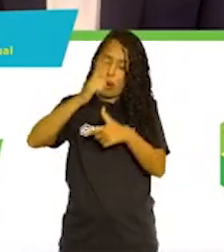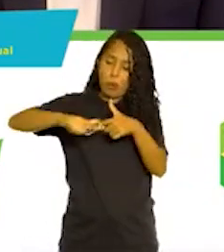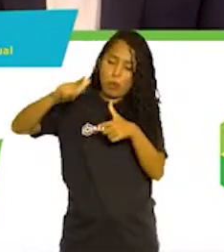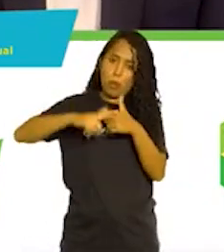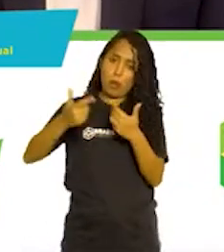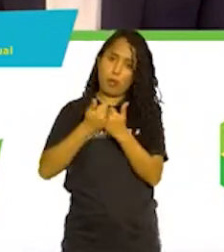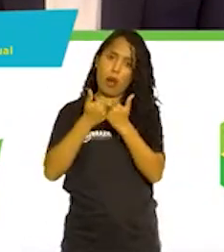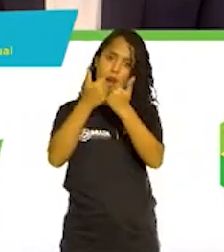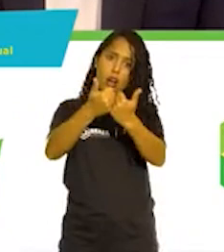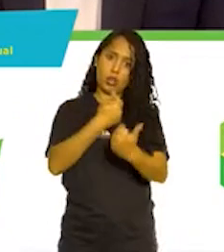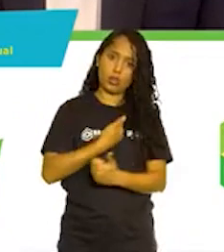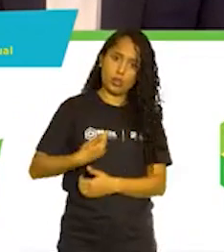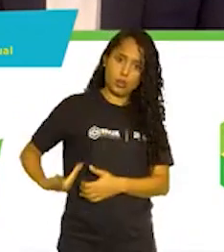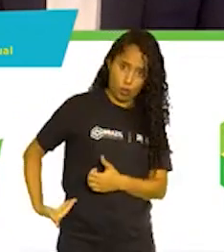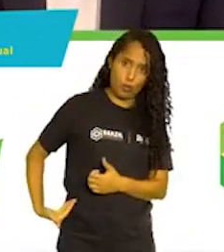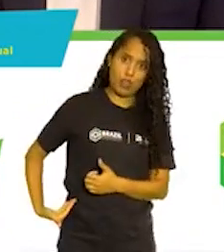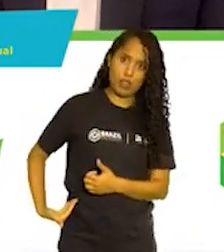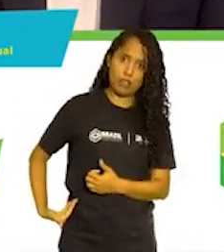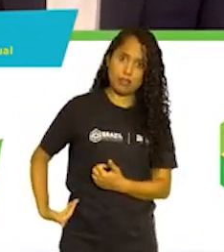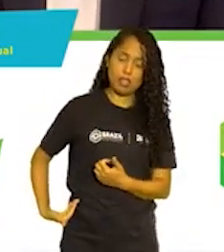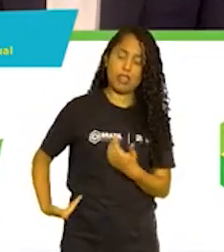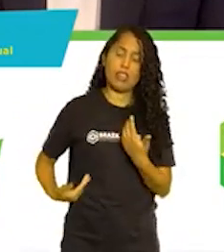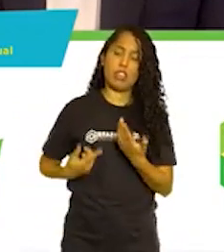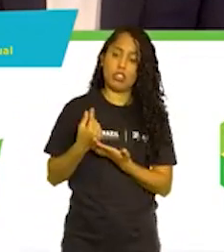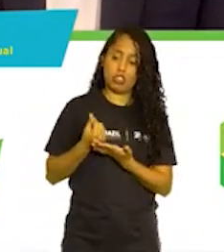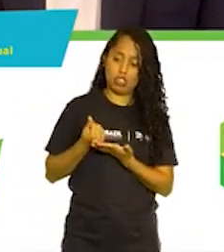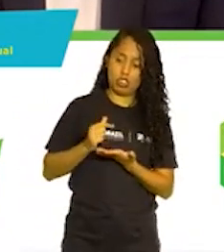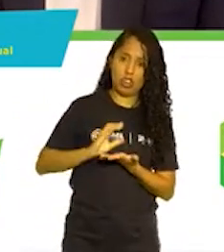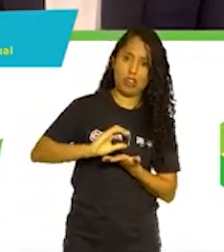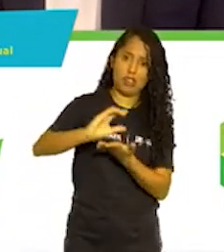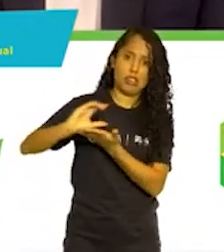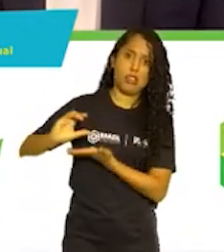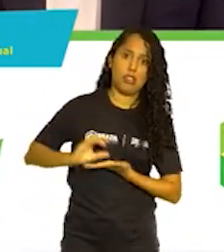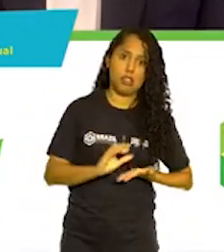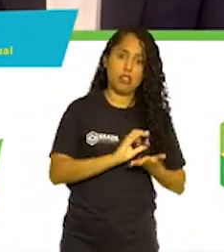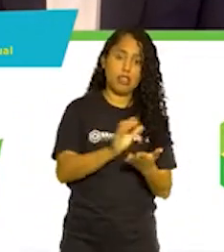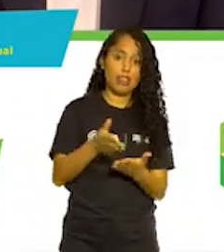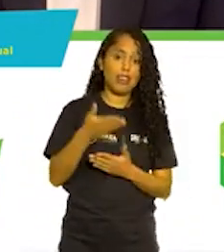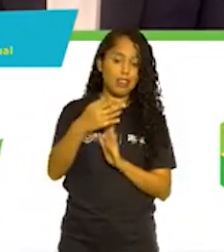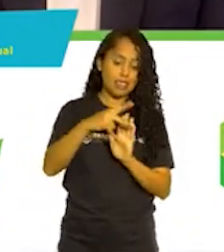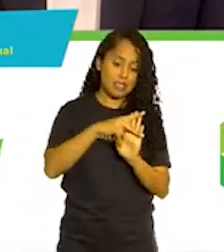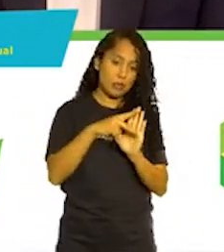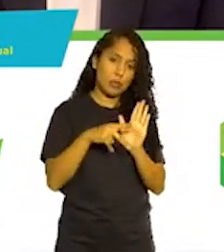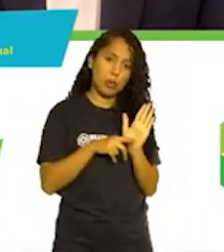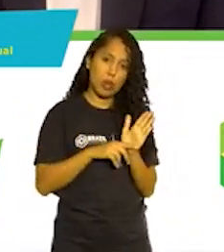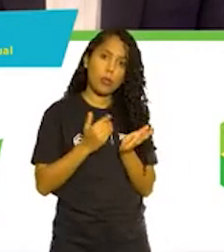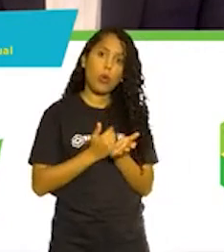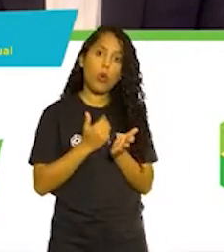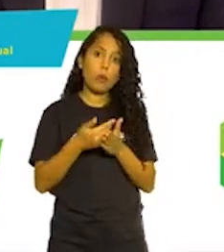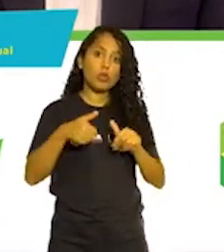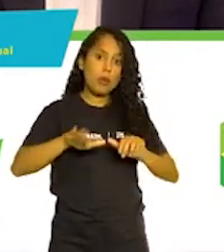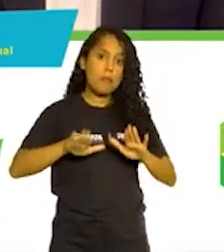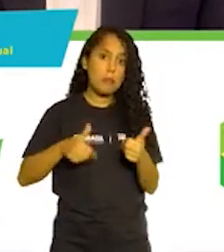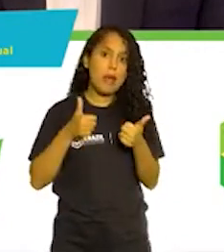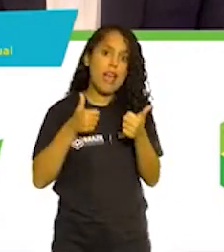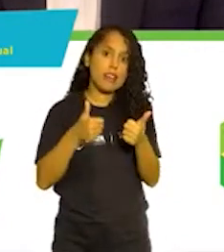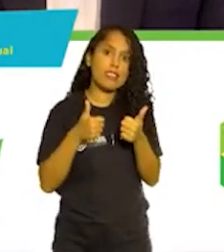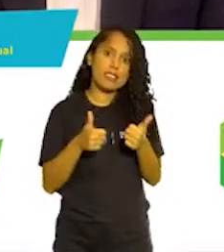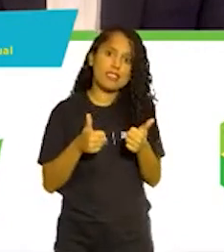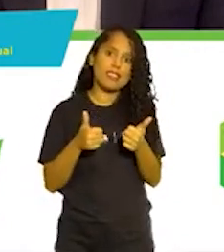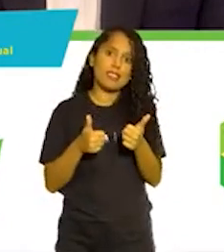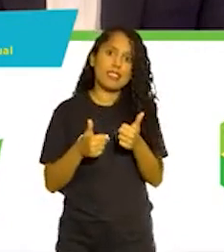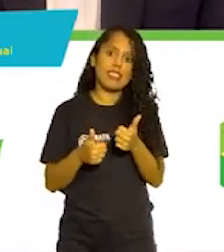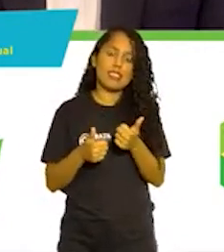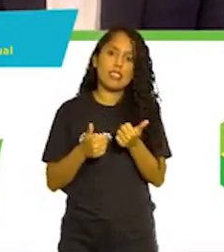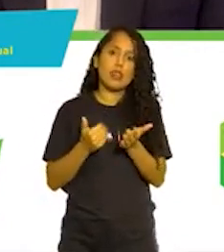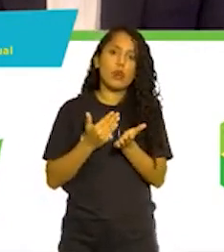emergencial, que foi um programa que, quando ele começou, eu acho até que ele começou muito bem, ele tinha que começar talvez